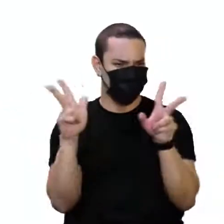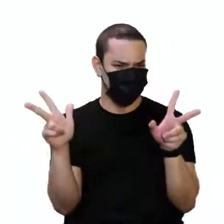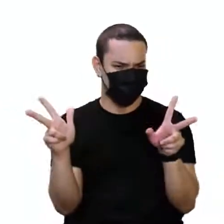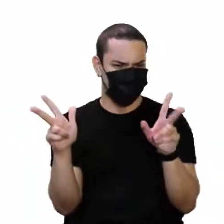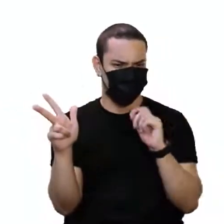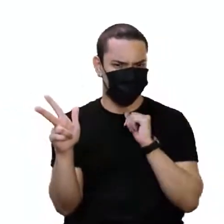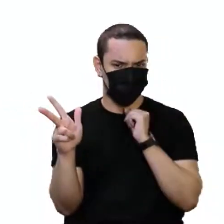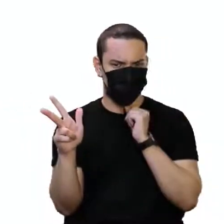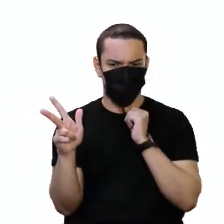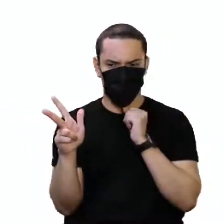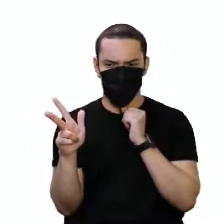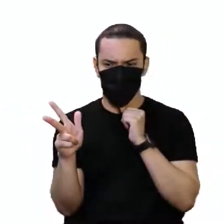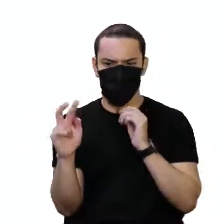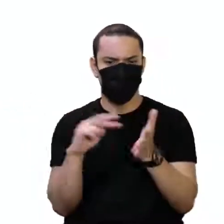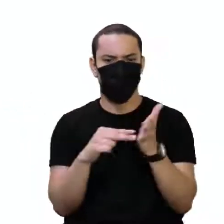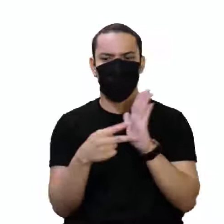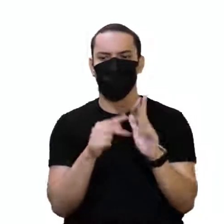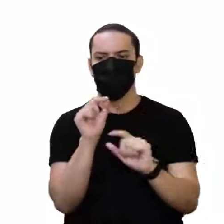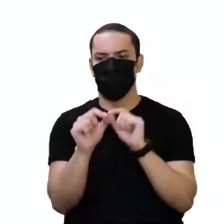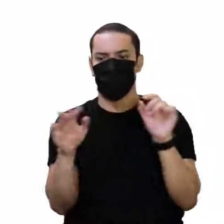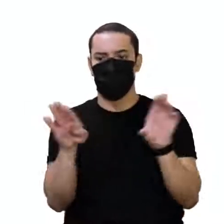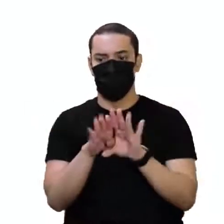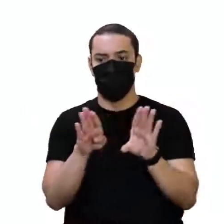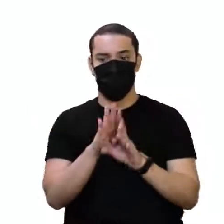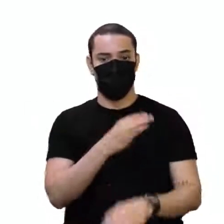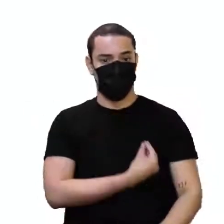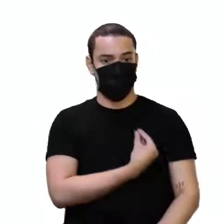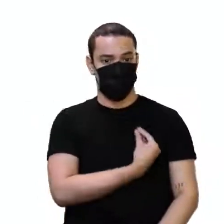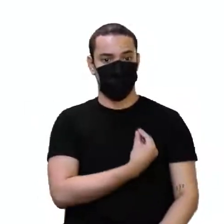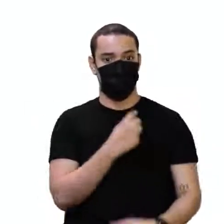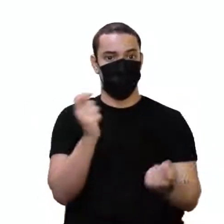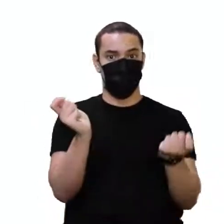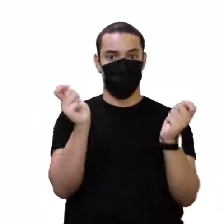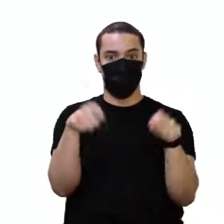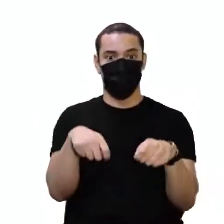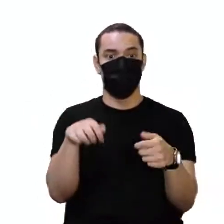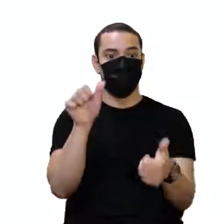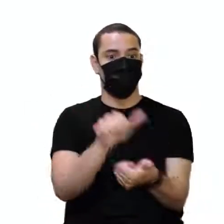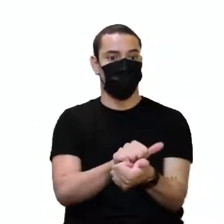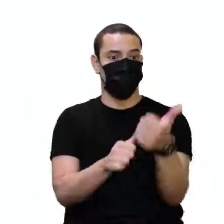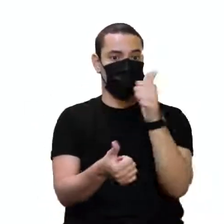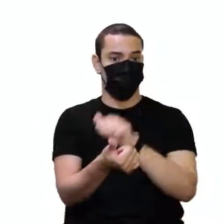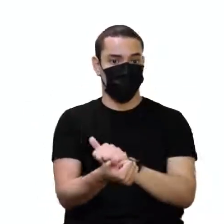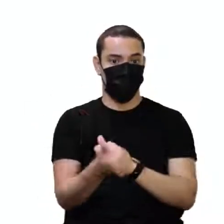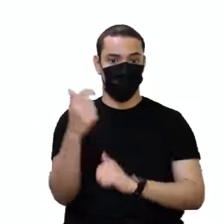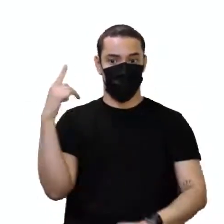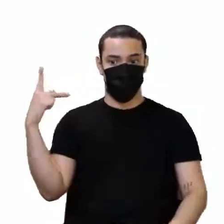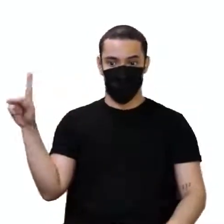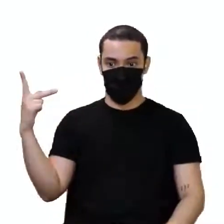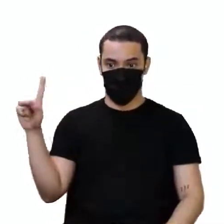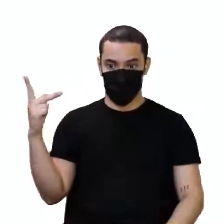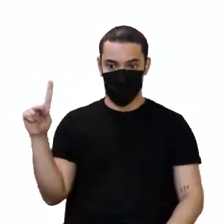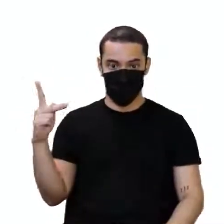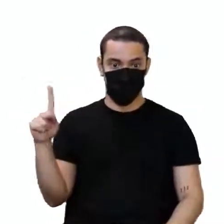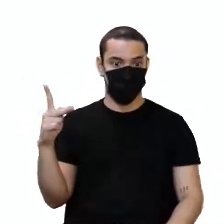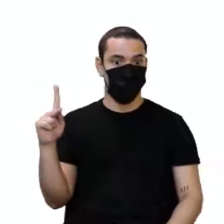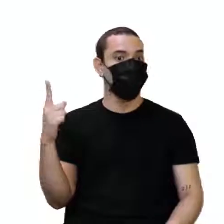aqueles acúlios. É uma estrutura que também está ali para permitir a adaptabilidade